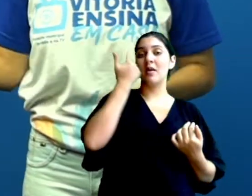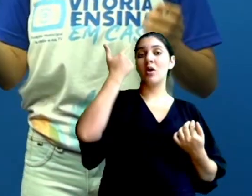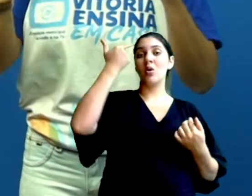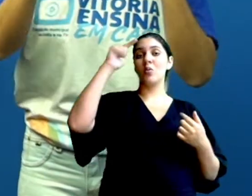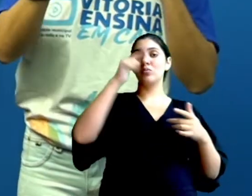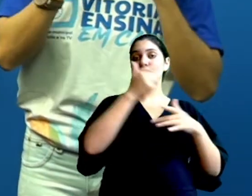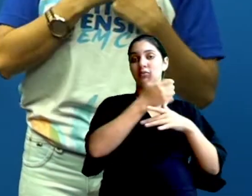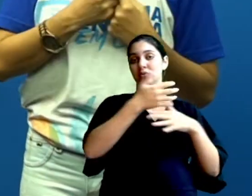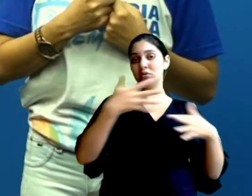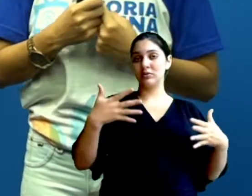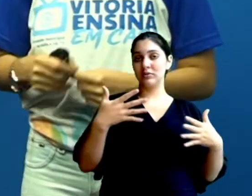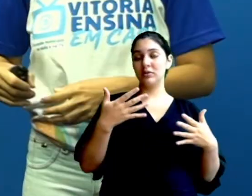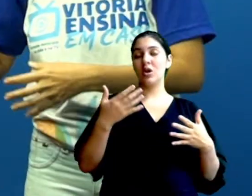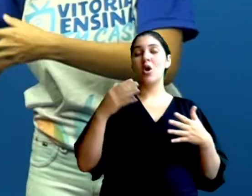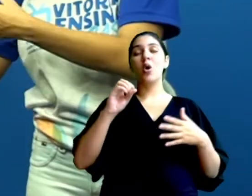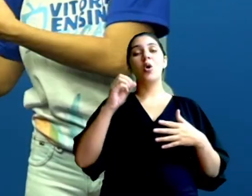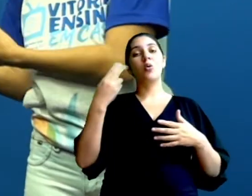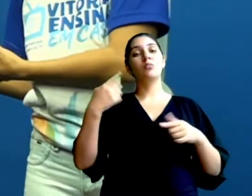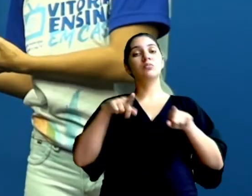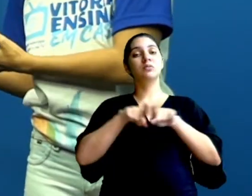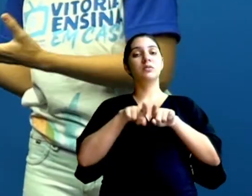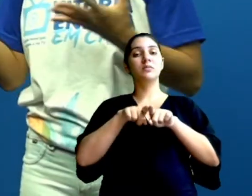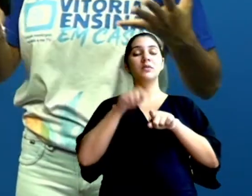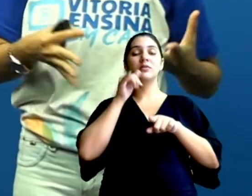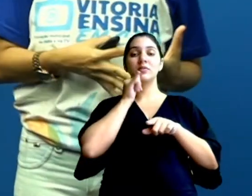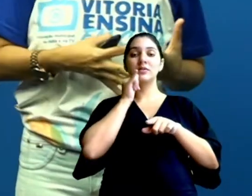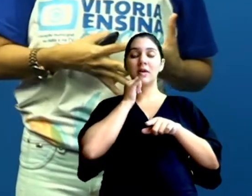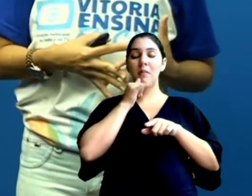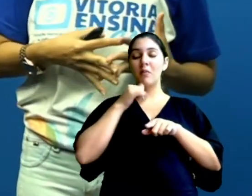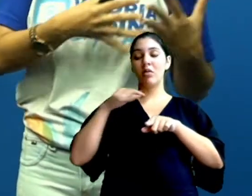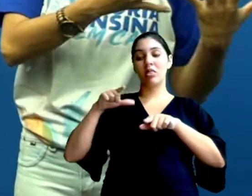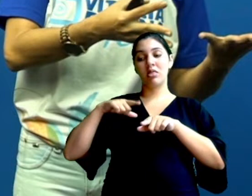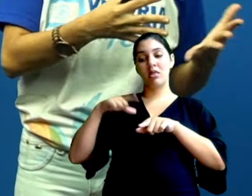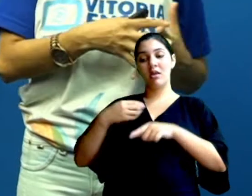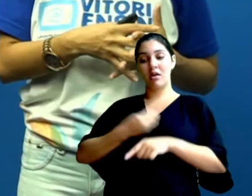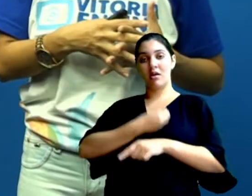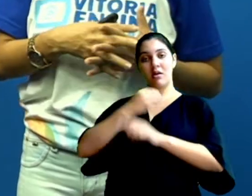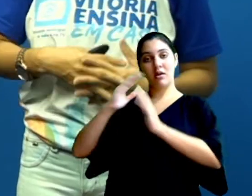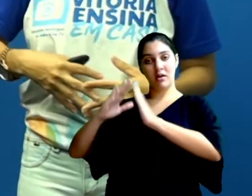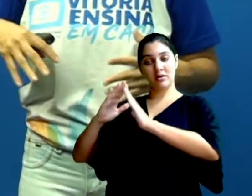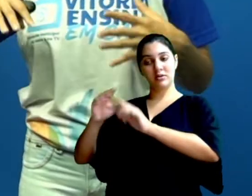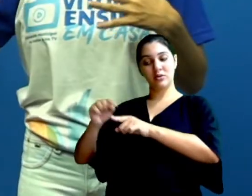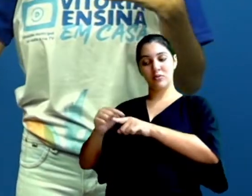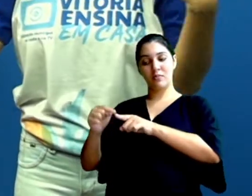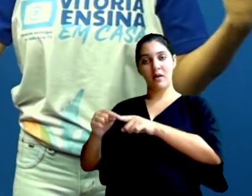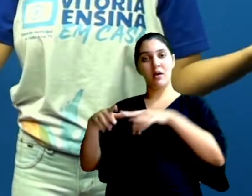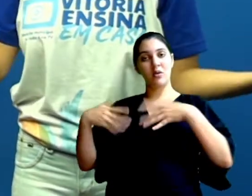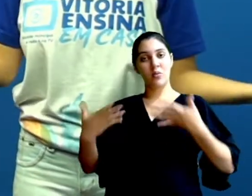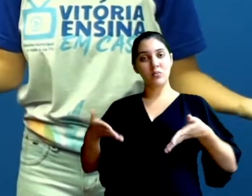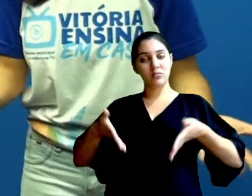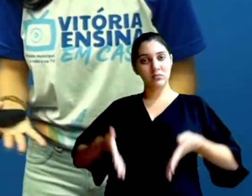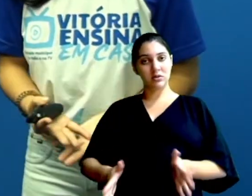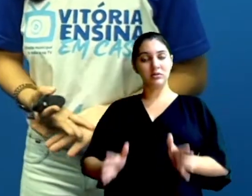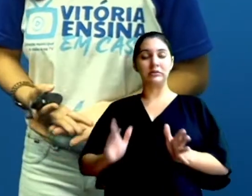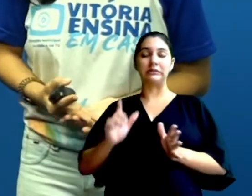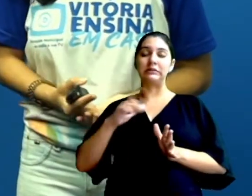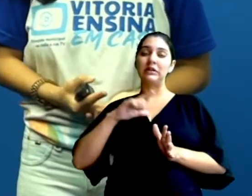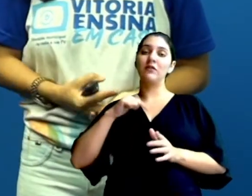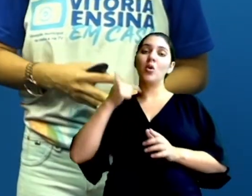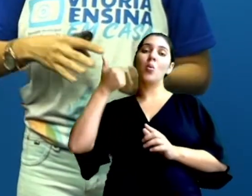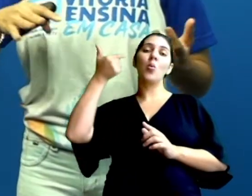outra. Ou até mesmo vocês moravam num bairro quando nasceram e por algum